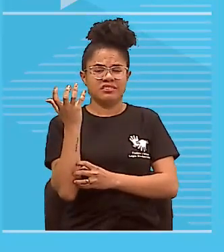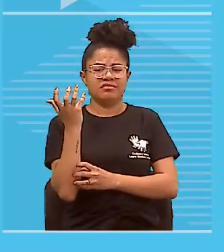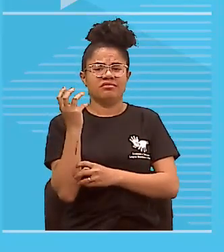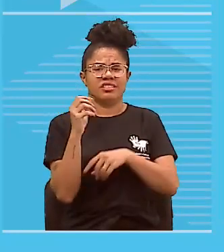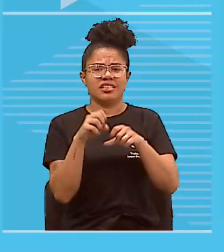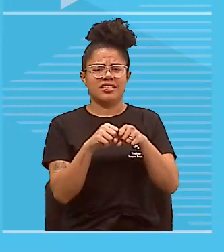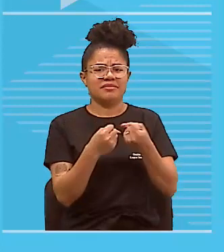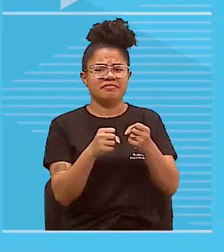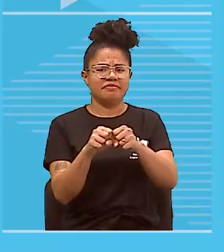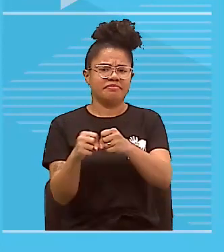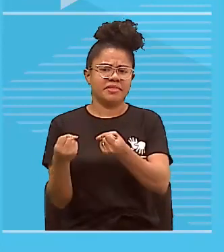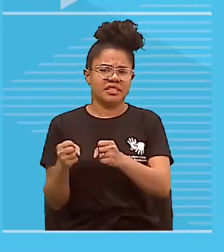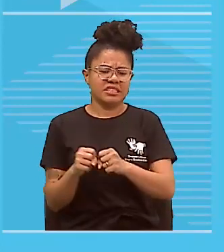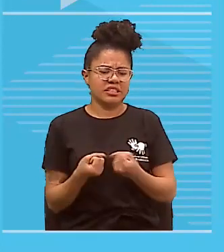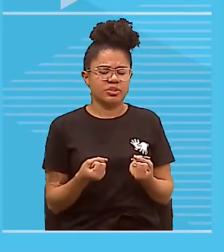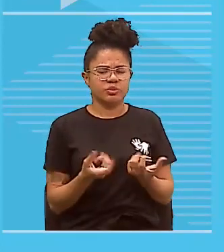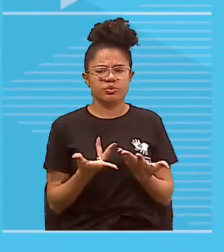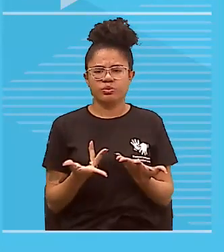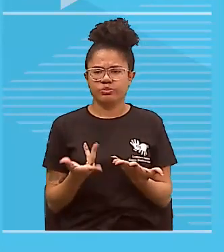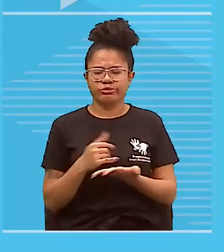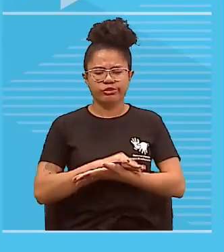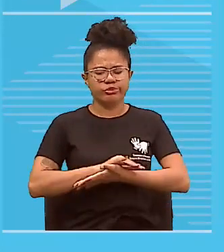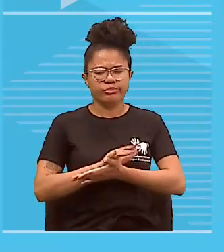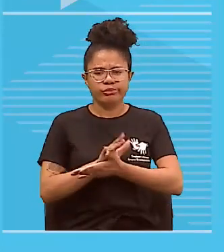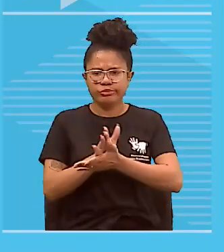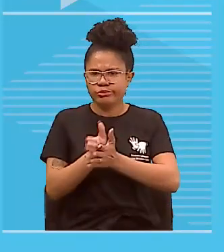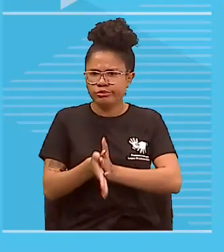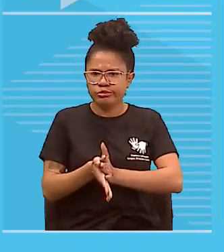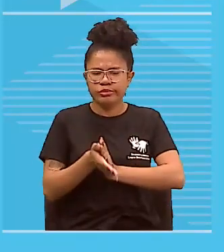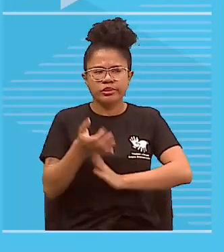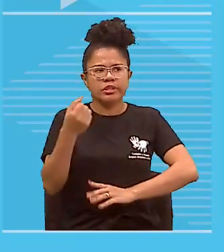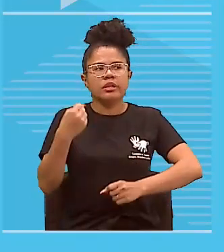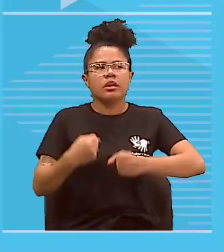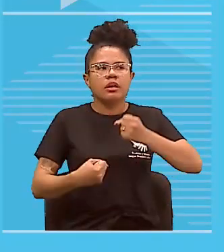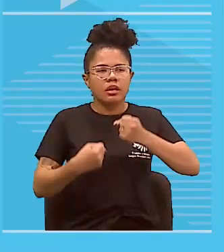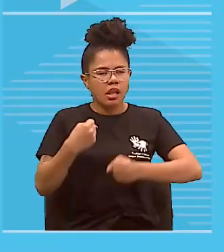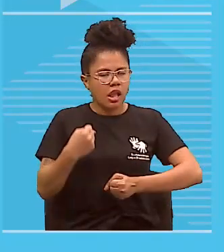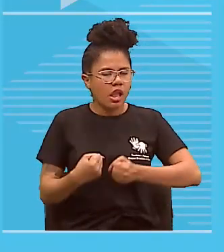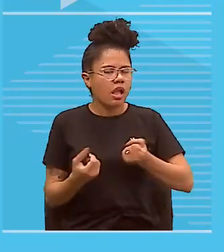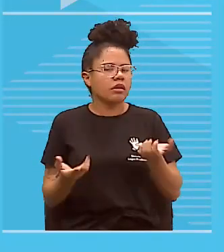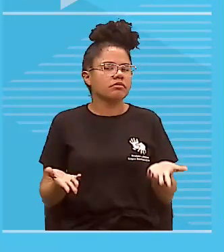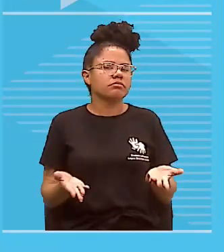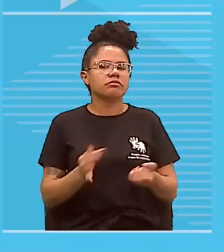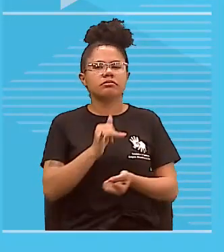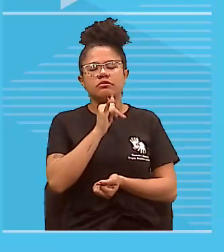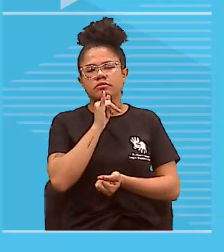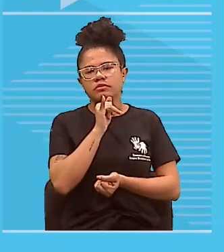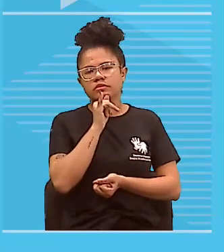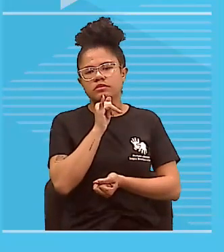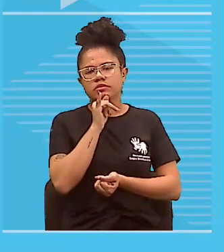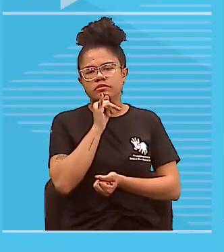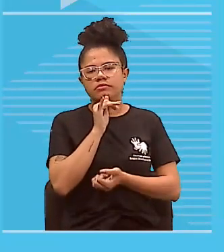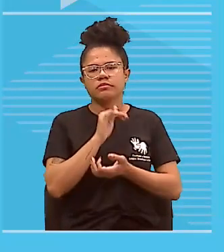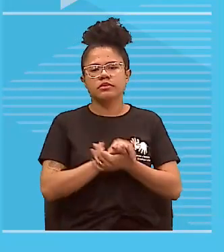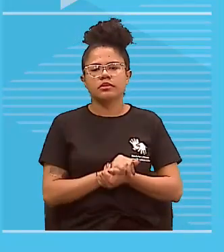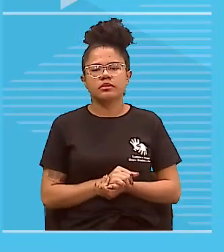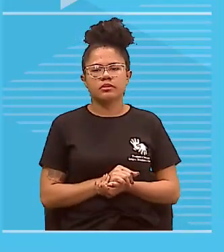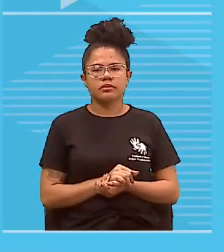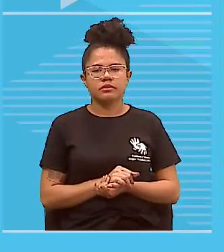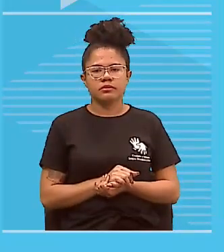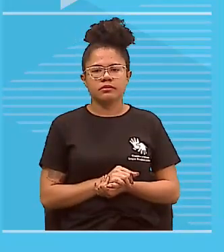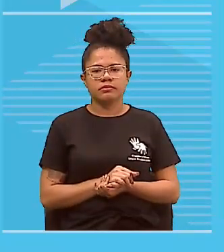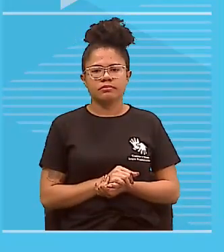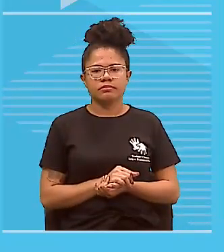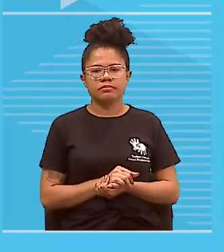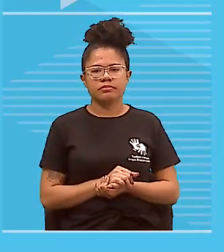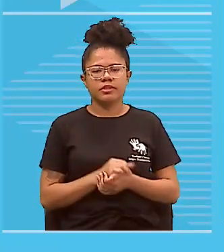estruturas importantes, monumentos, carros, né, as pinturas automotivas também são prejudicadas por conta dessa chuva